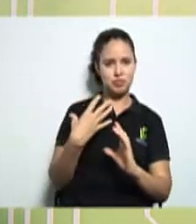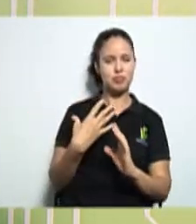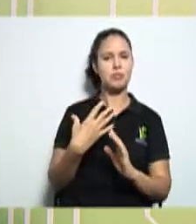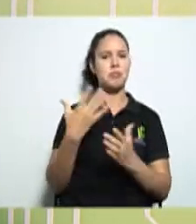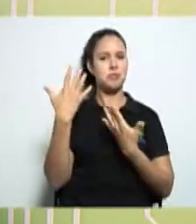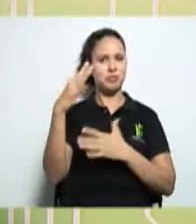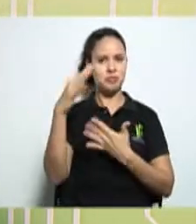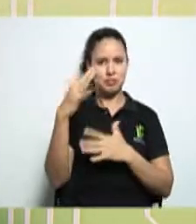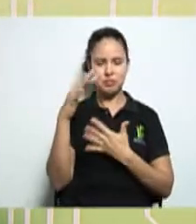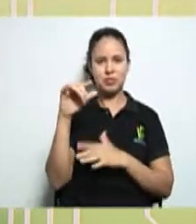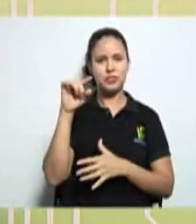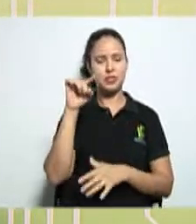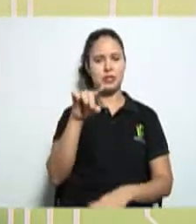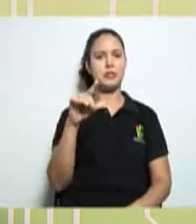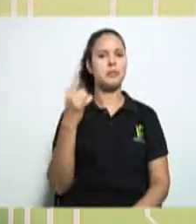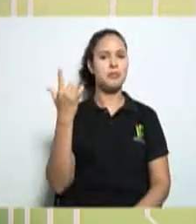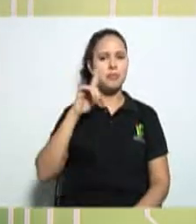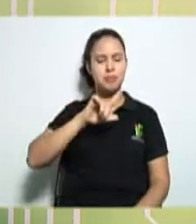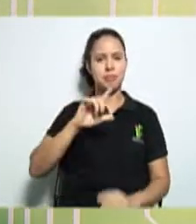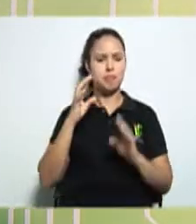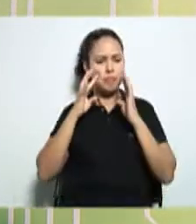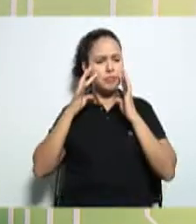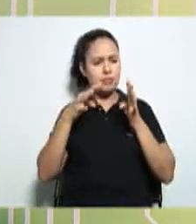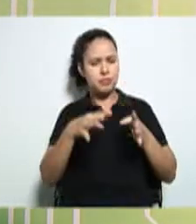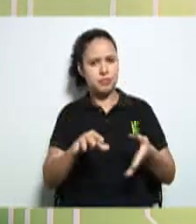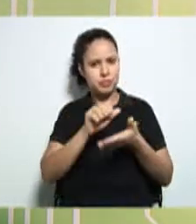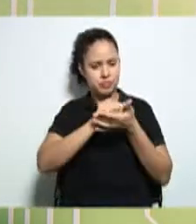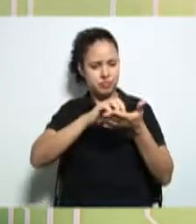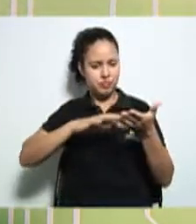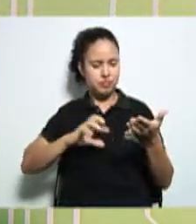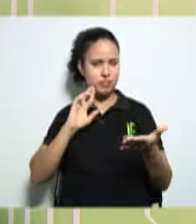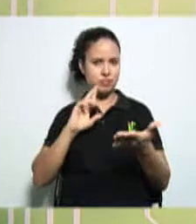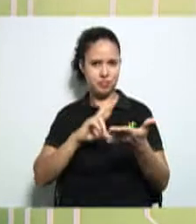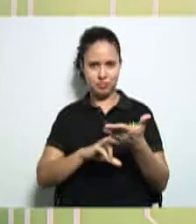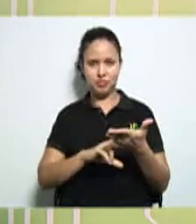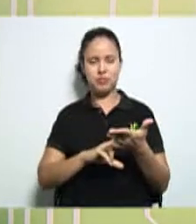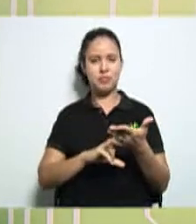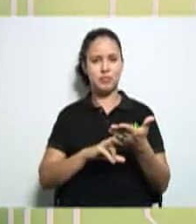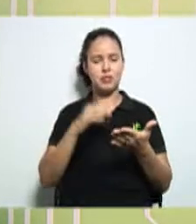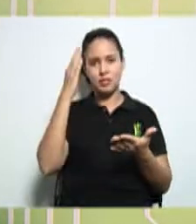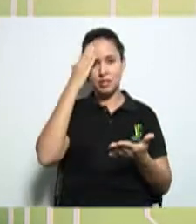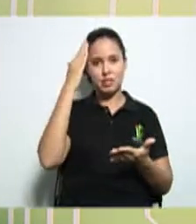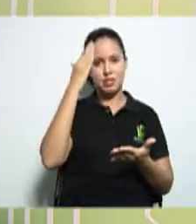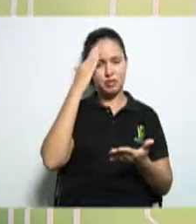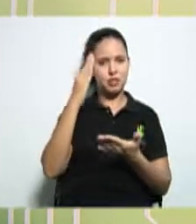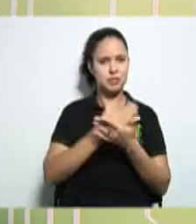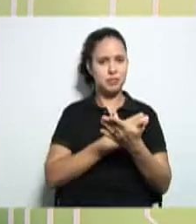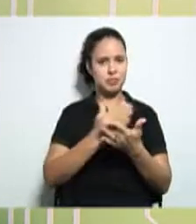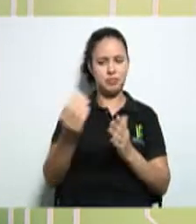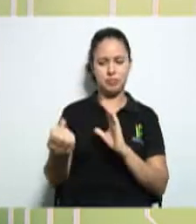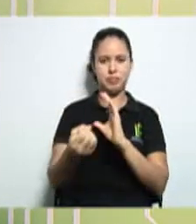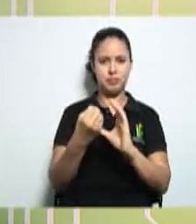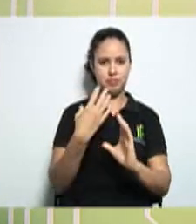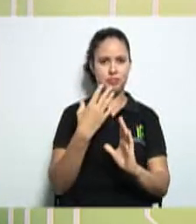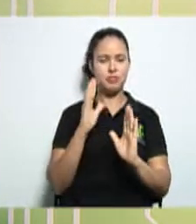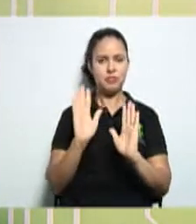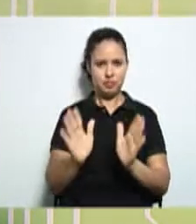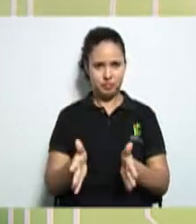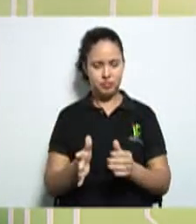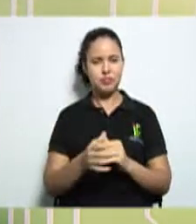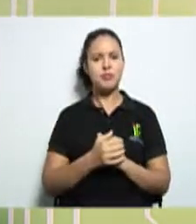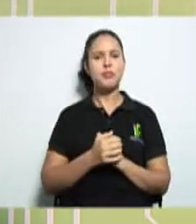a vocês que estavam fazendo com bastante atenção a atividade de sala. E nós sabemos que já temos algumas participações na atividade de